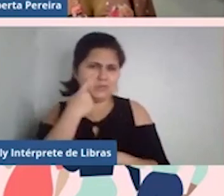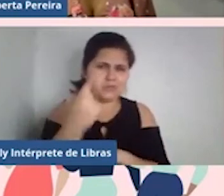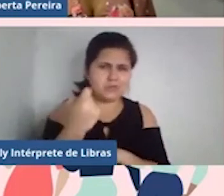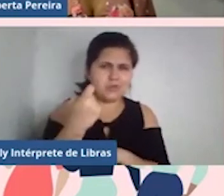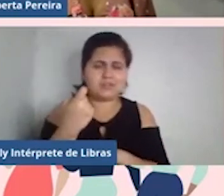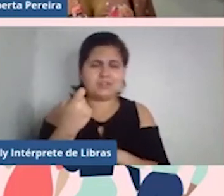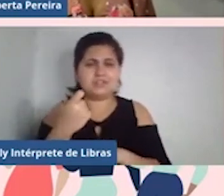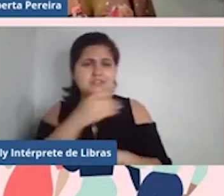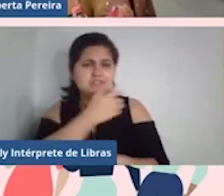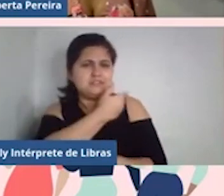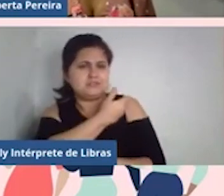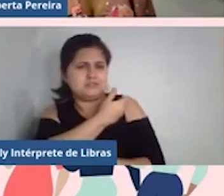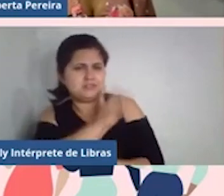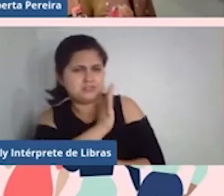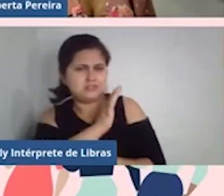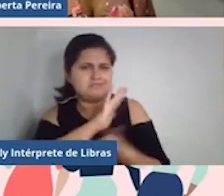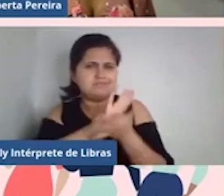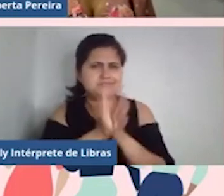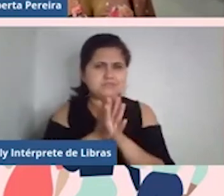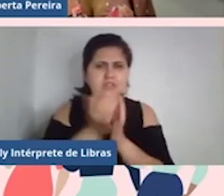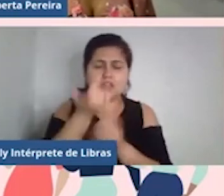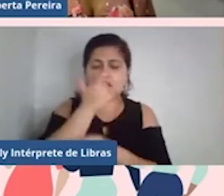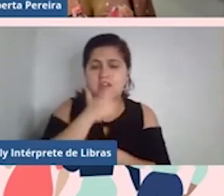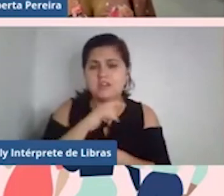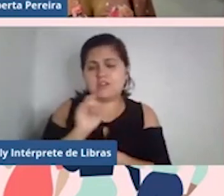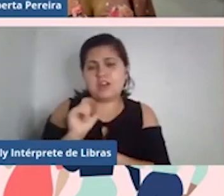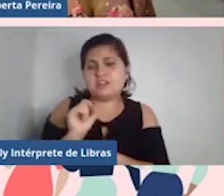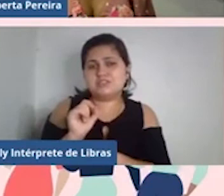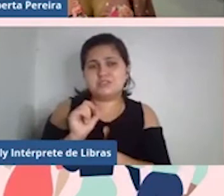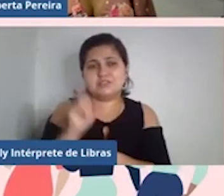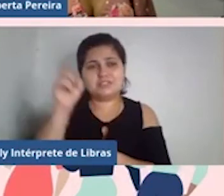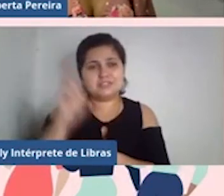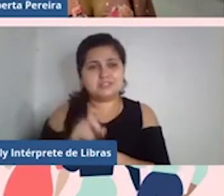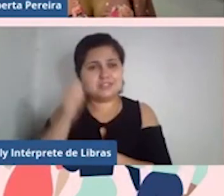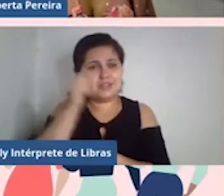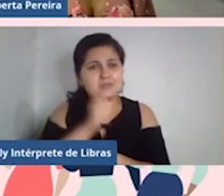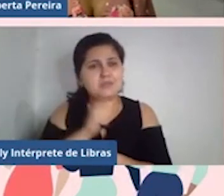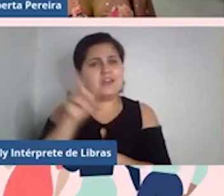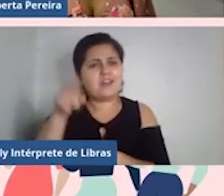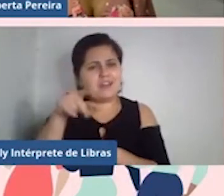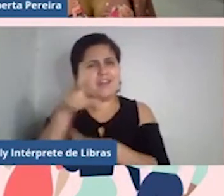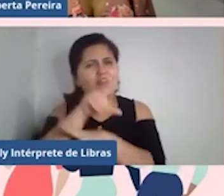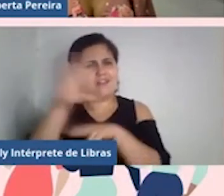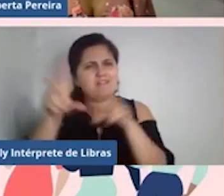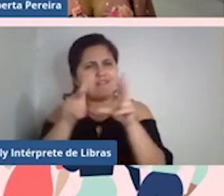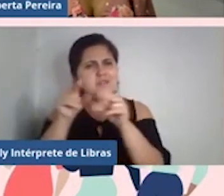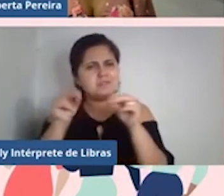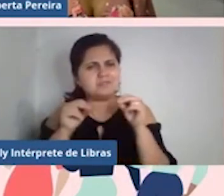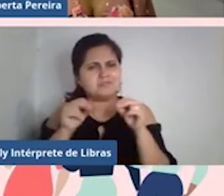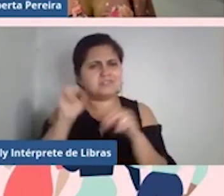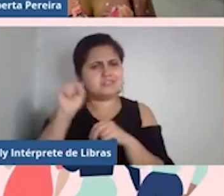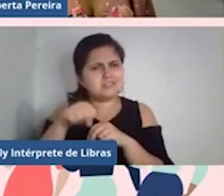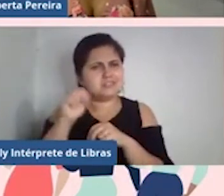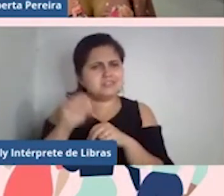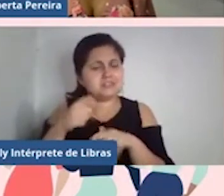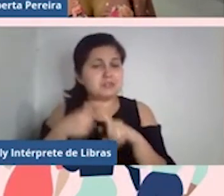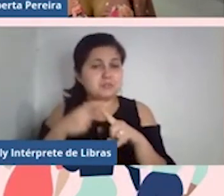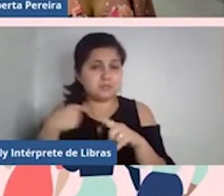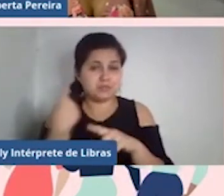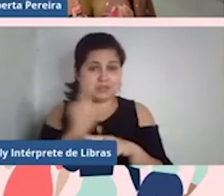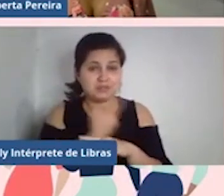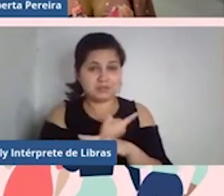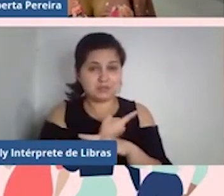de discriminação, eu acho que ser mulher é um presente, porque